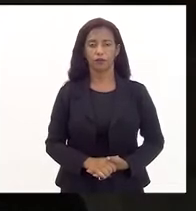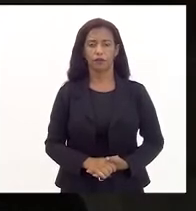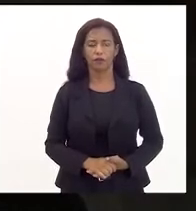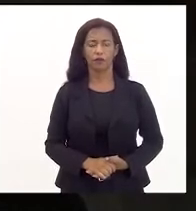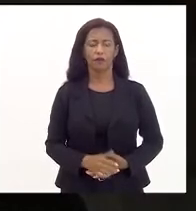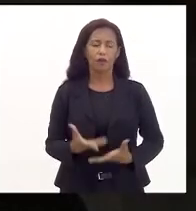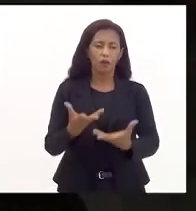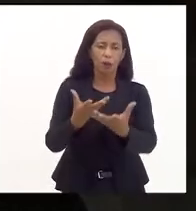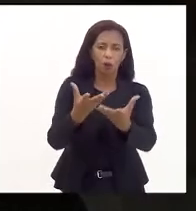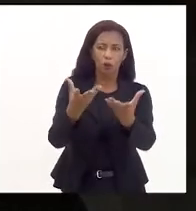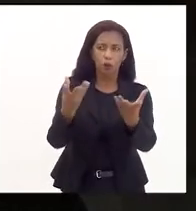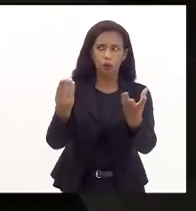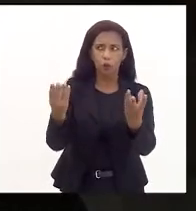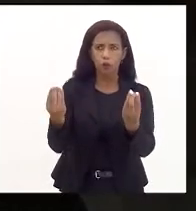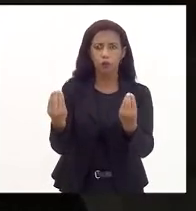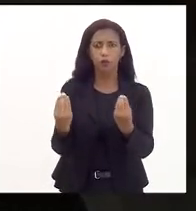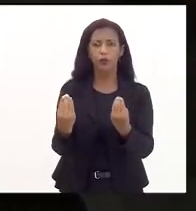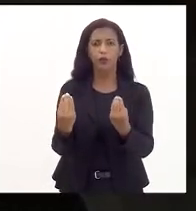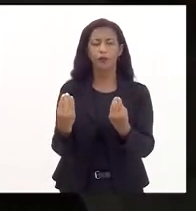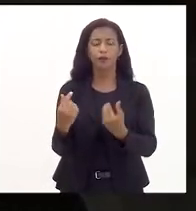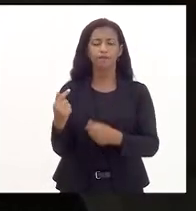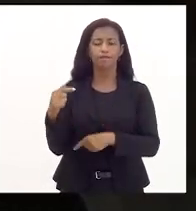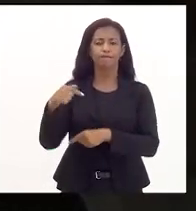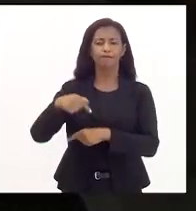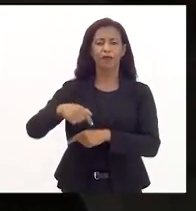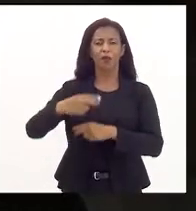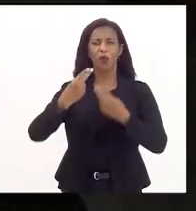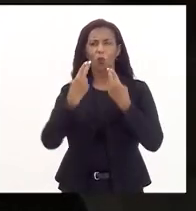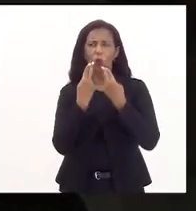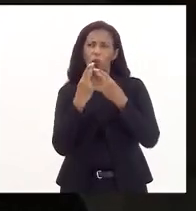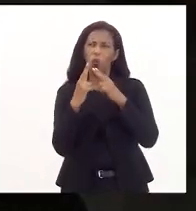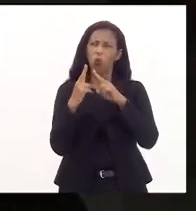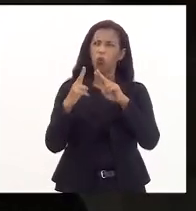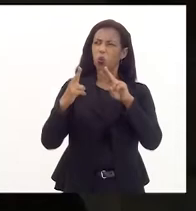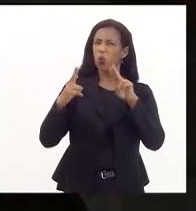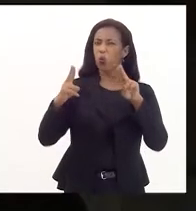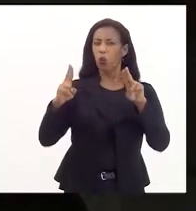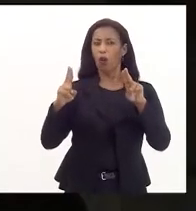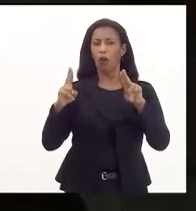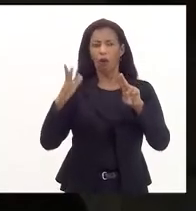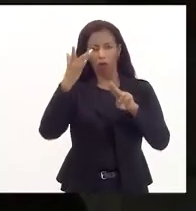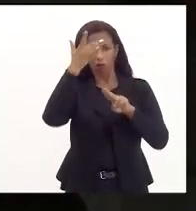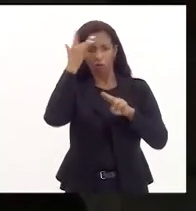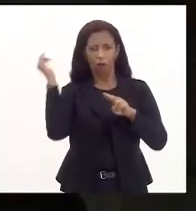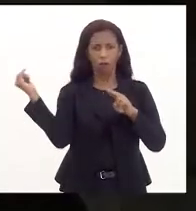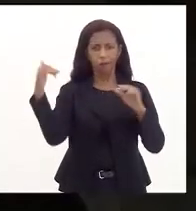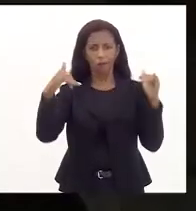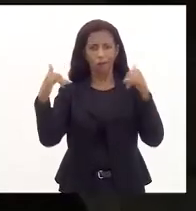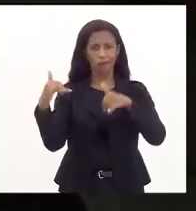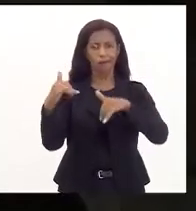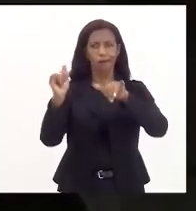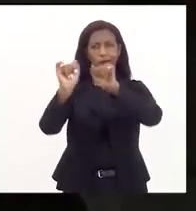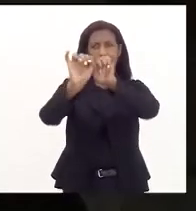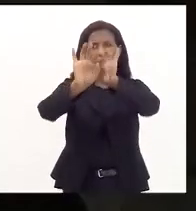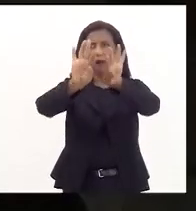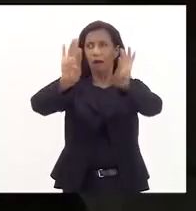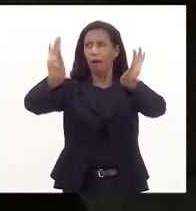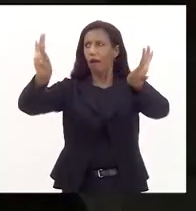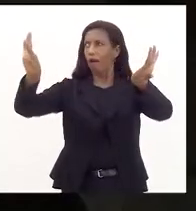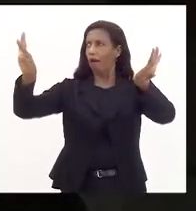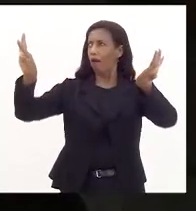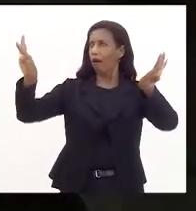muitos aqui nos vaiaram que ocupavam as